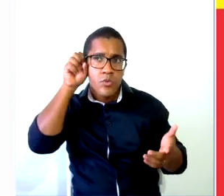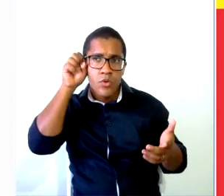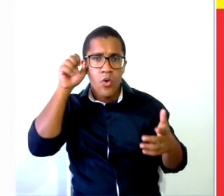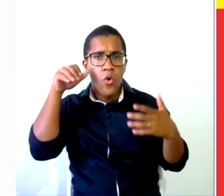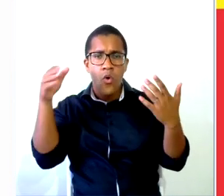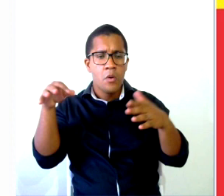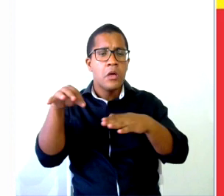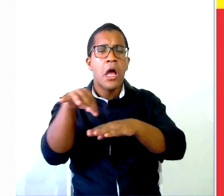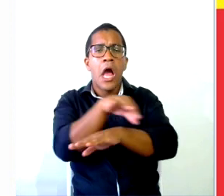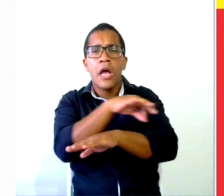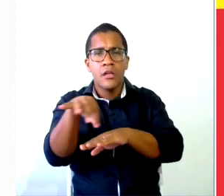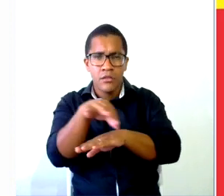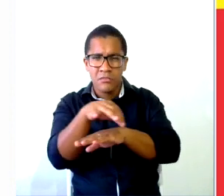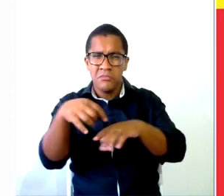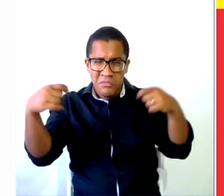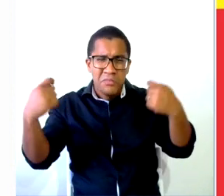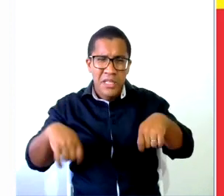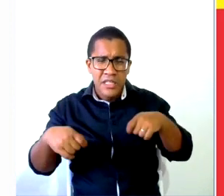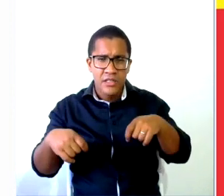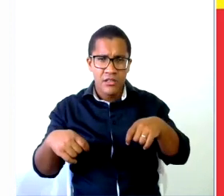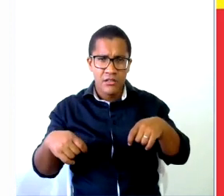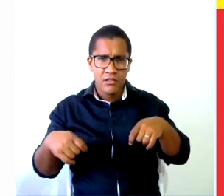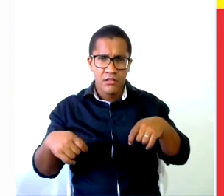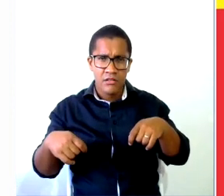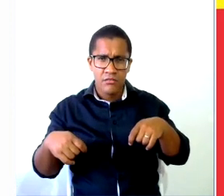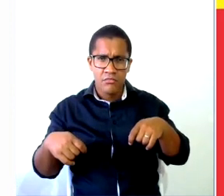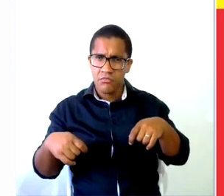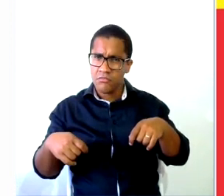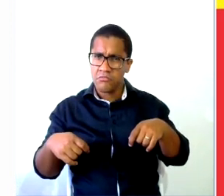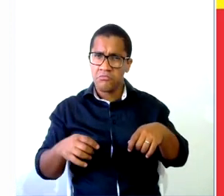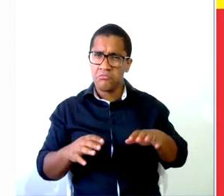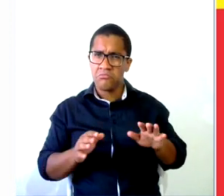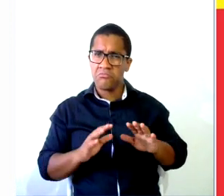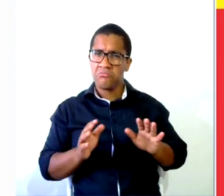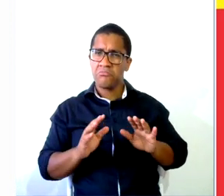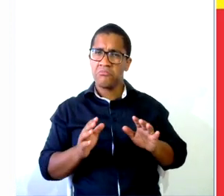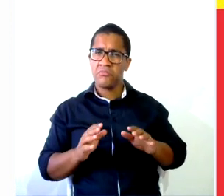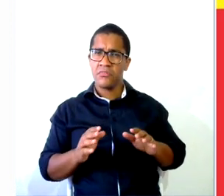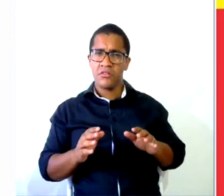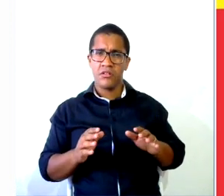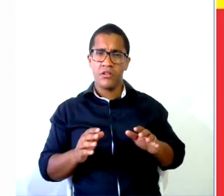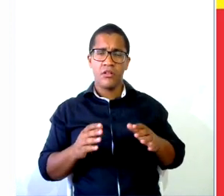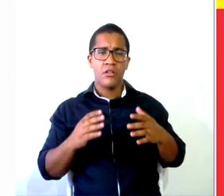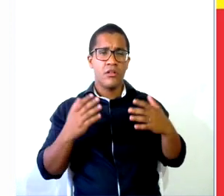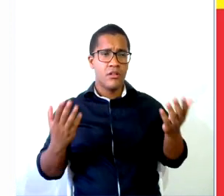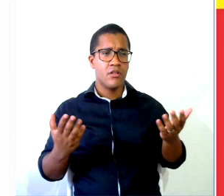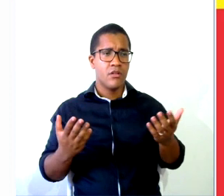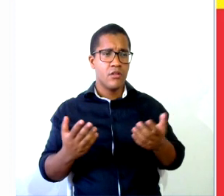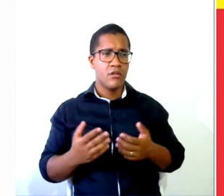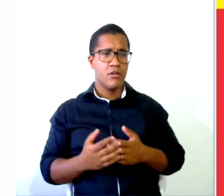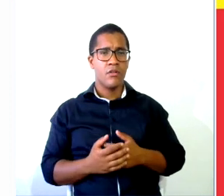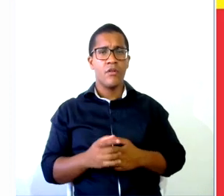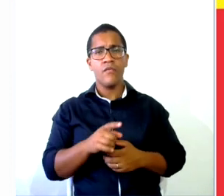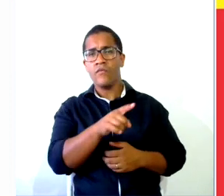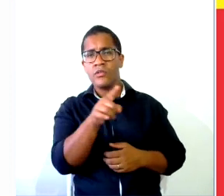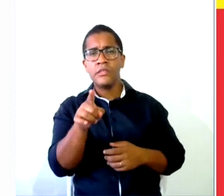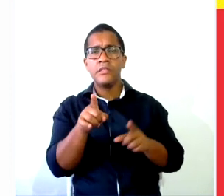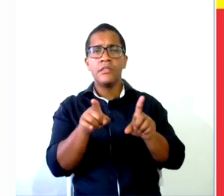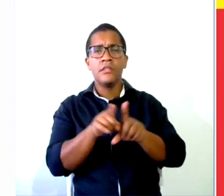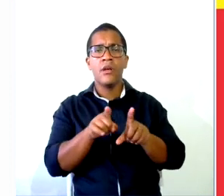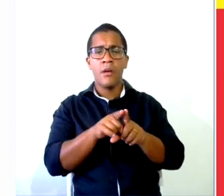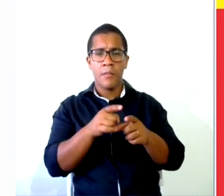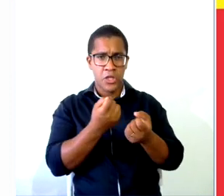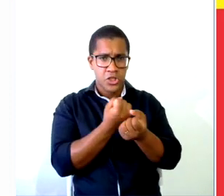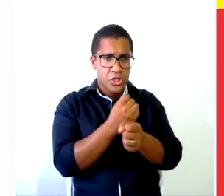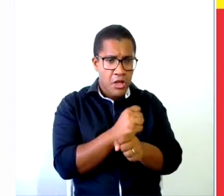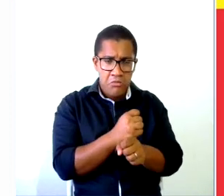os arquitetos não teriam necessidade de operários, nem os senhores teriam